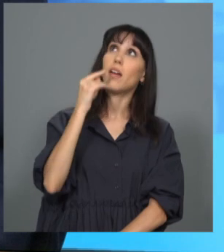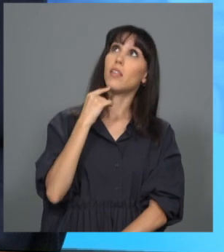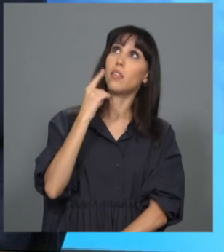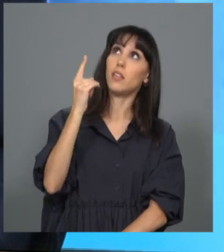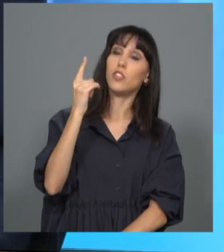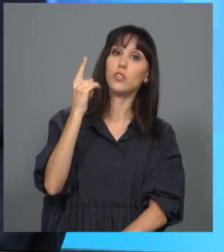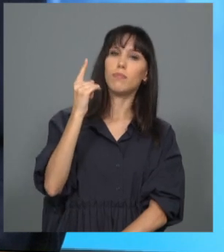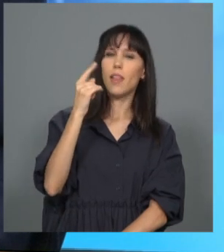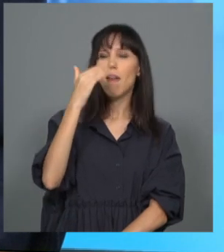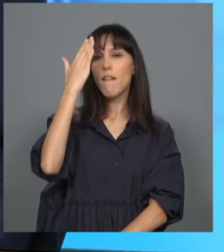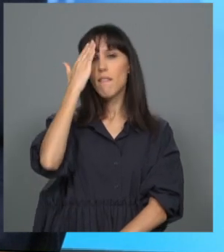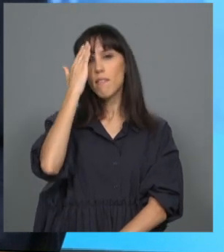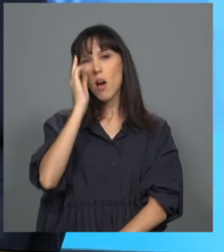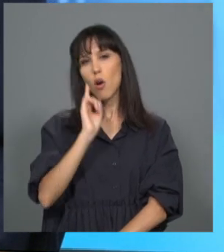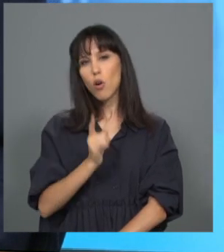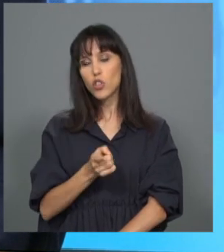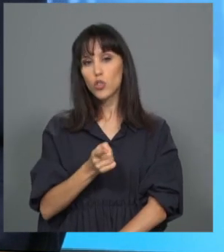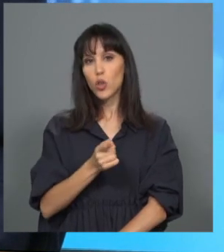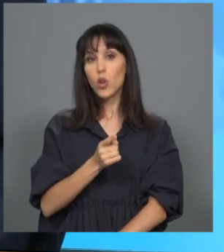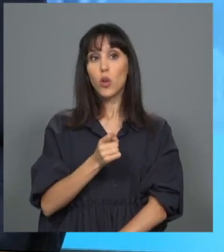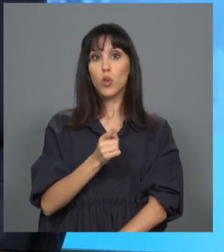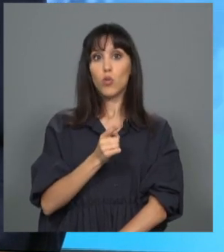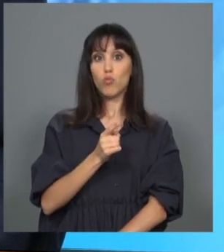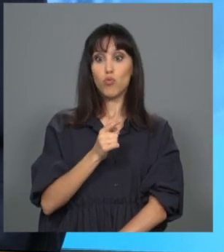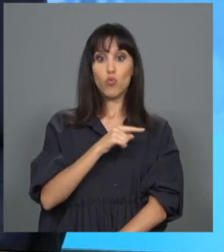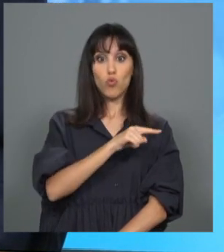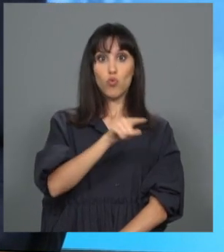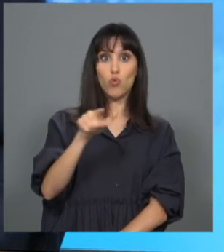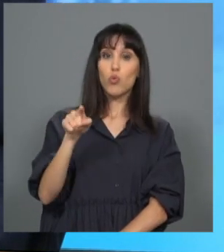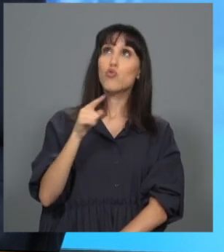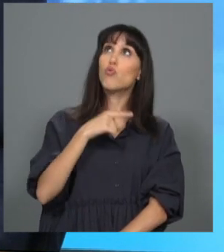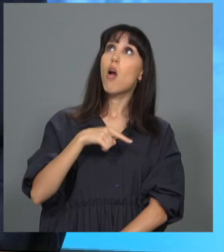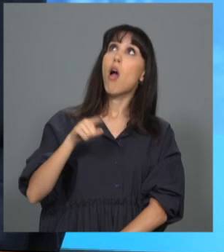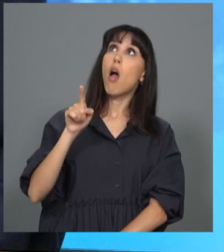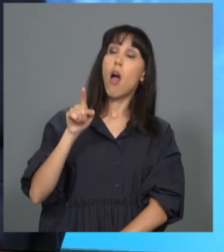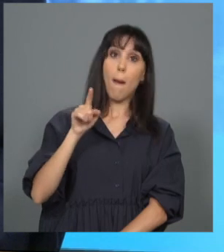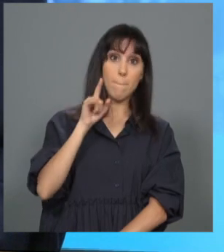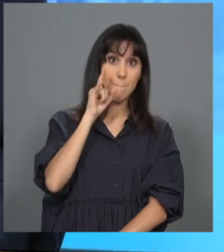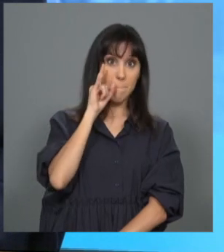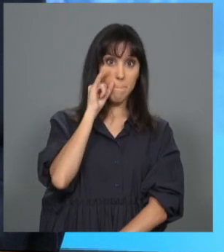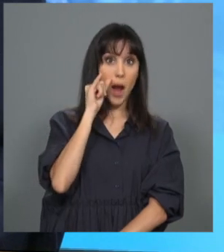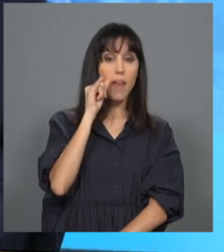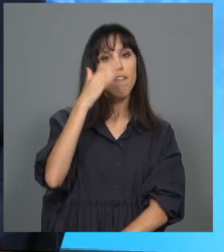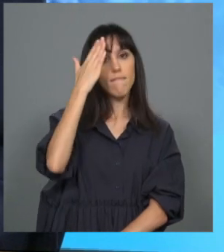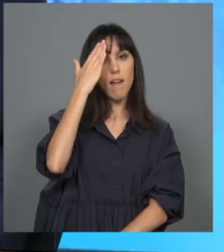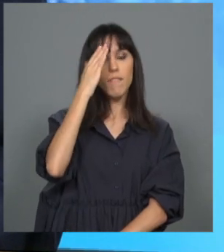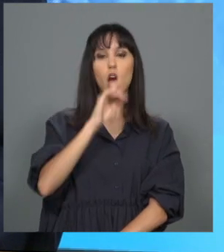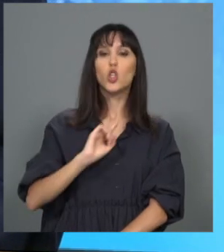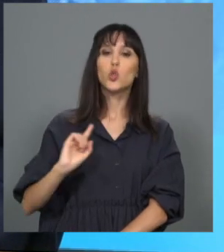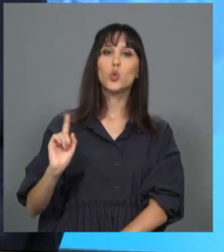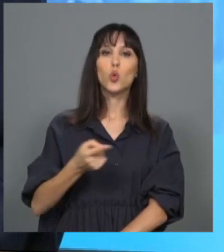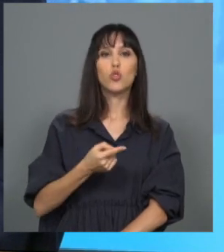que todos aqueles que o invocam como tal consideram todas as pessoas como